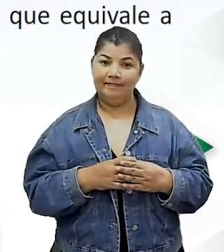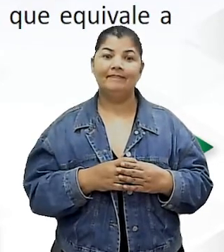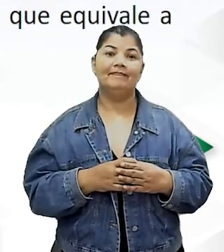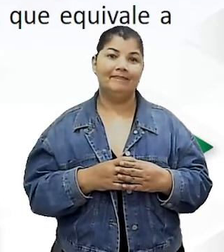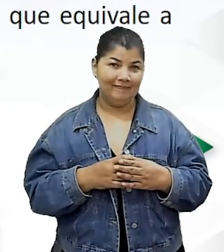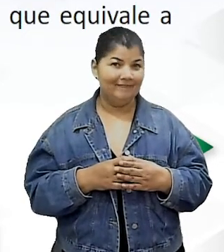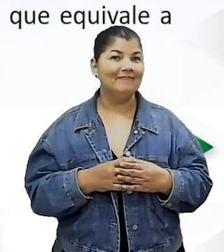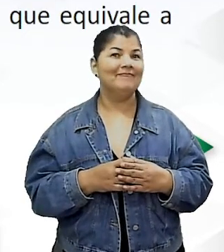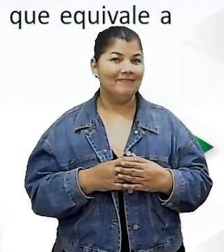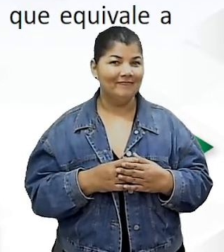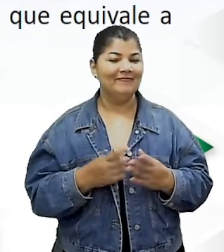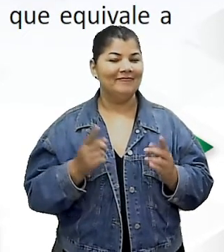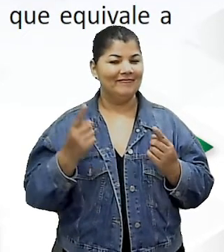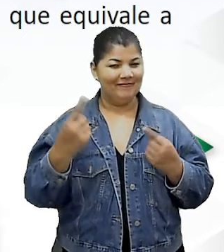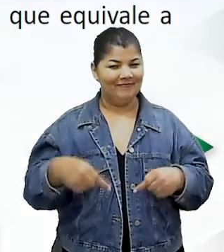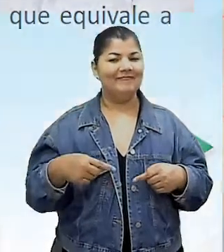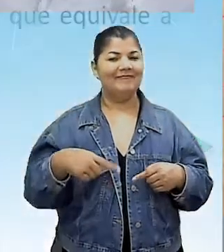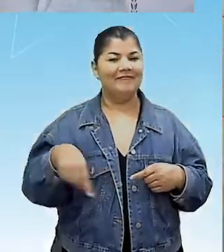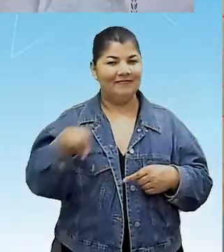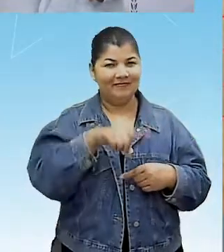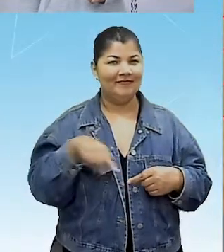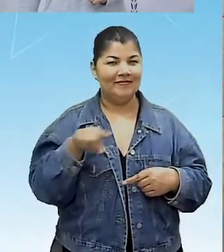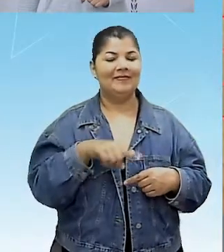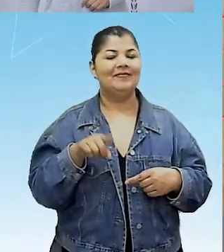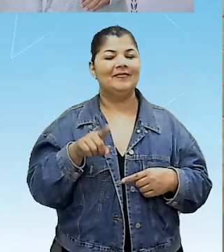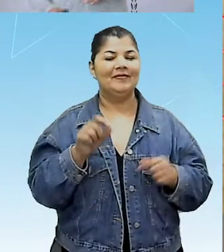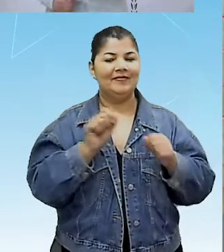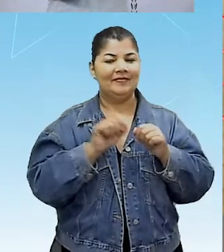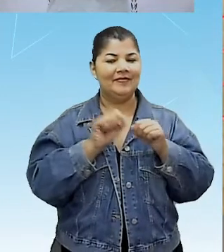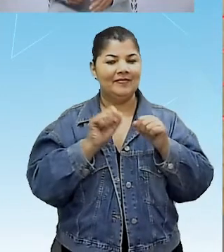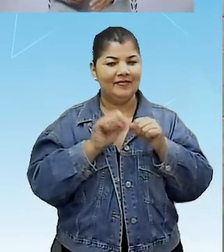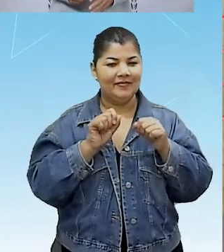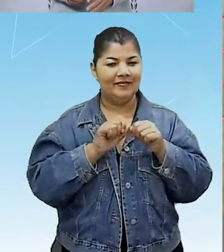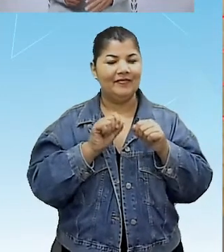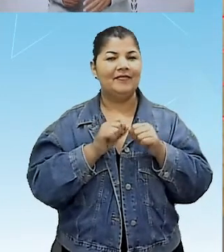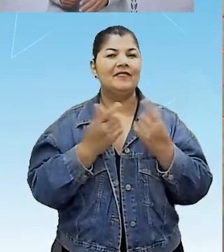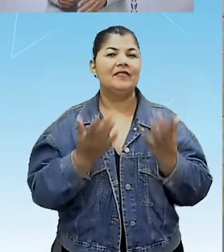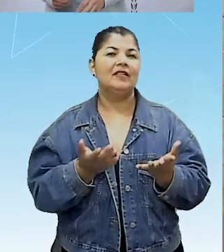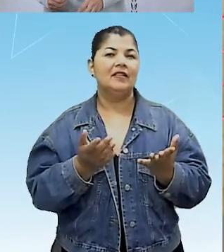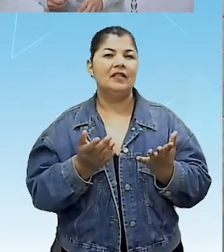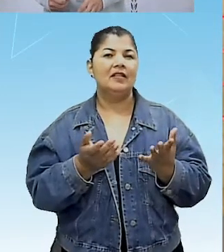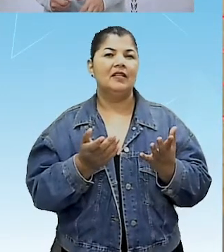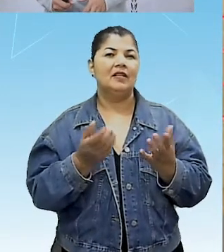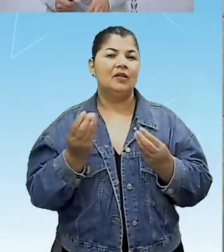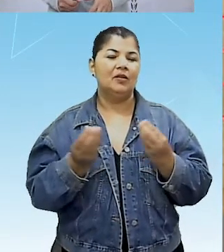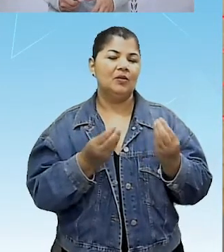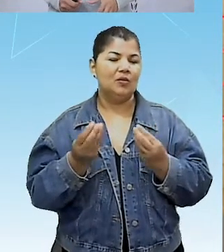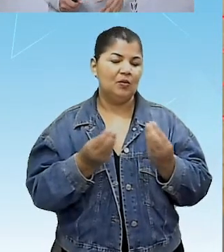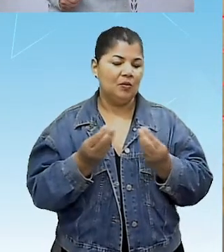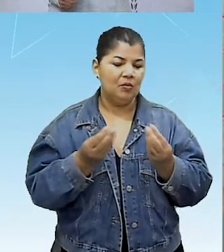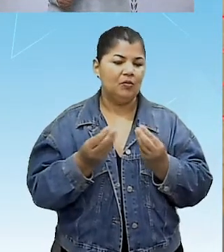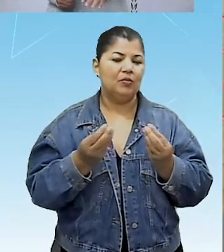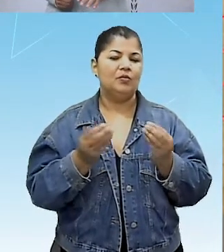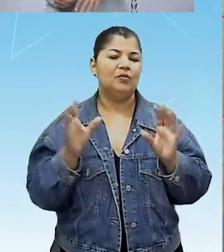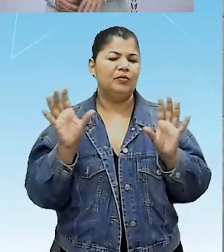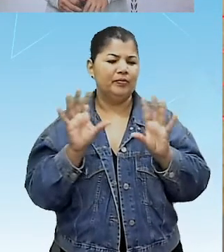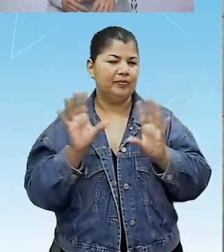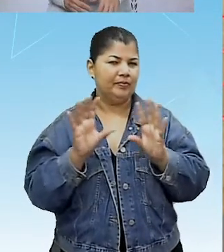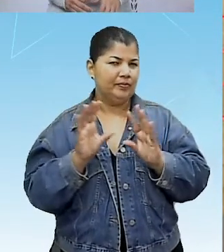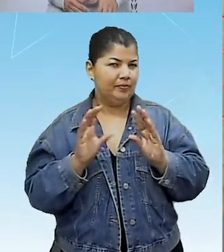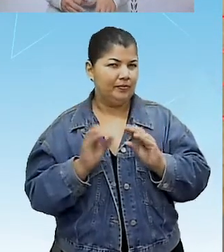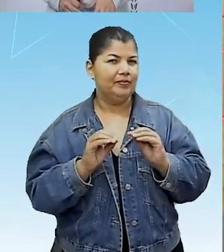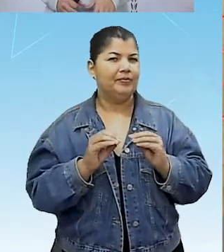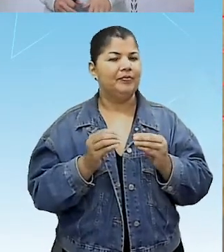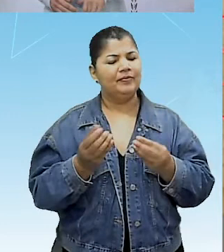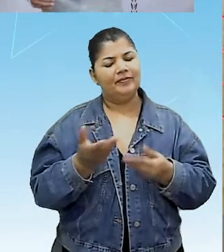Sempre desafio para vocês, não esquece, elabore um problema com base nas informações seguintes e troque informações com